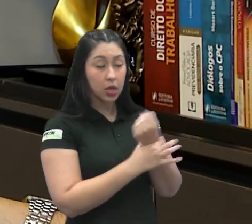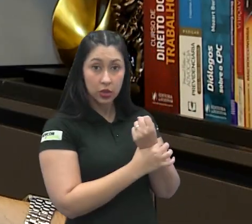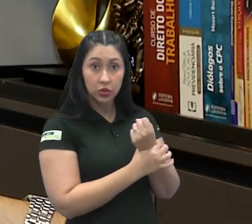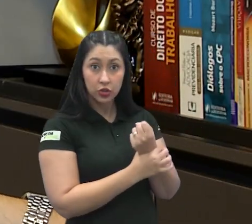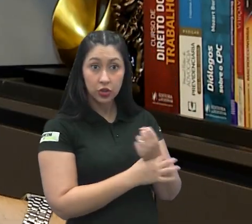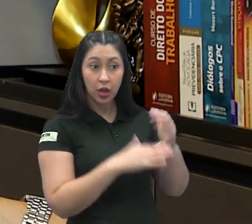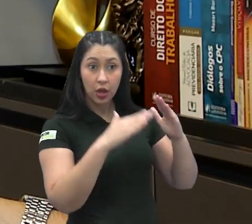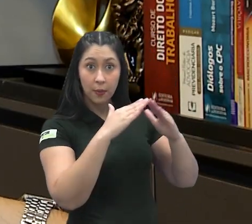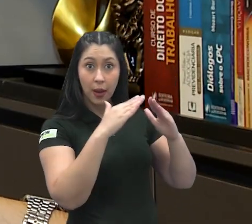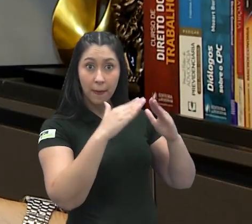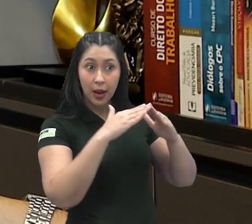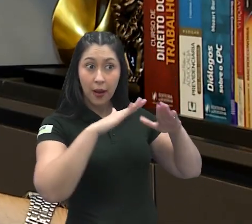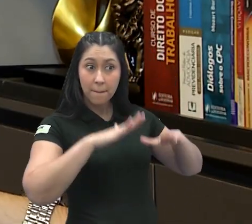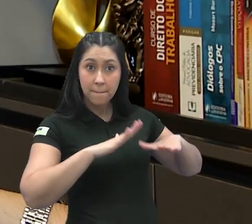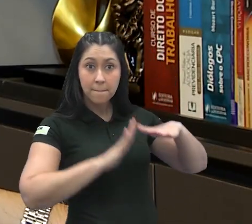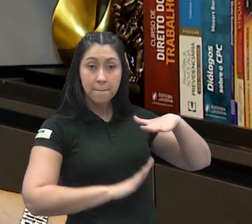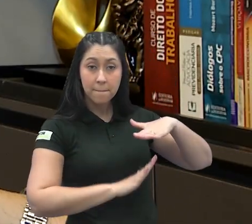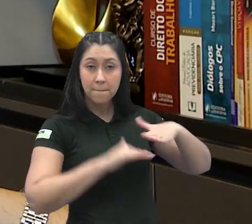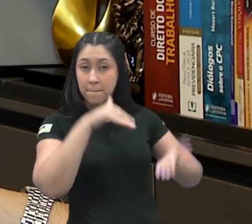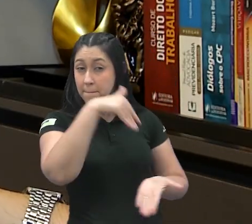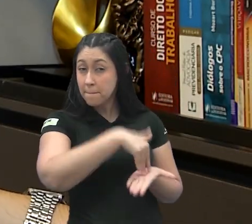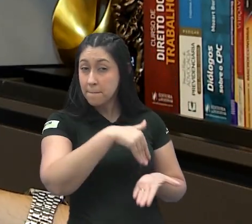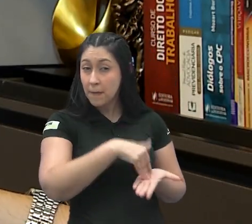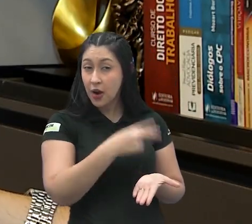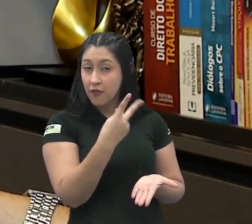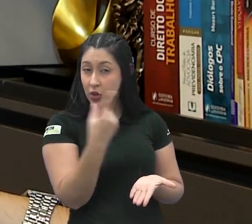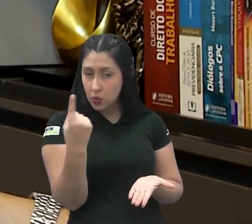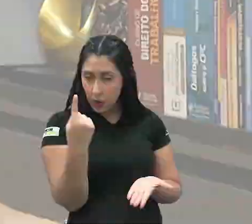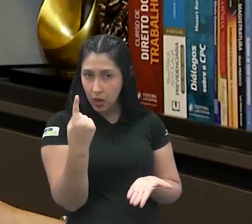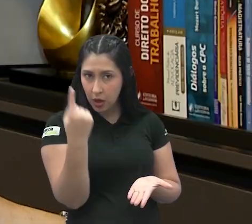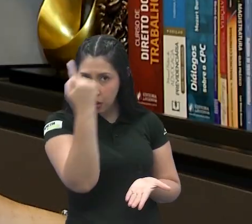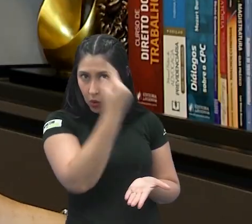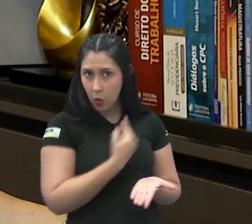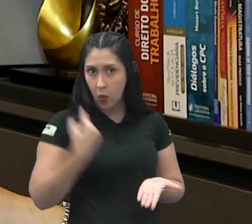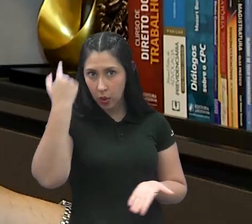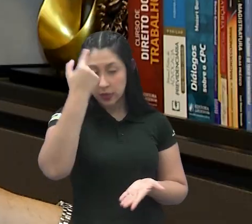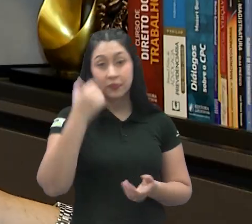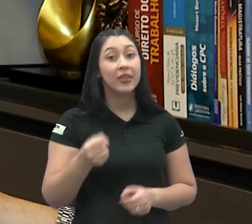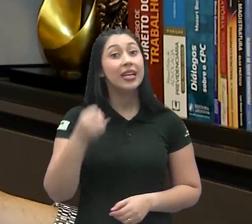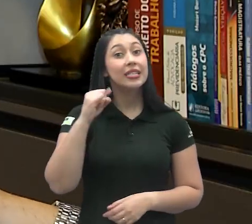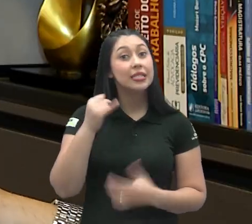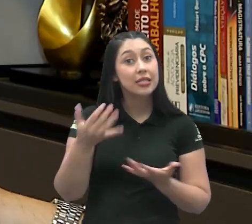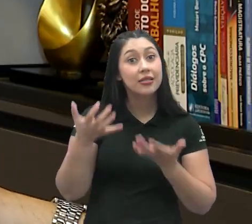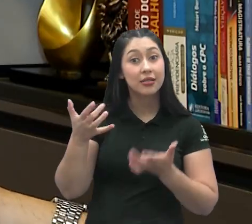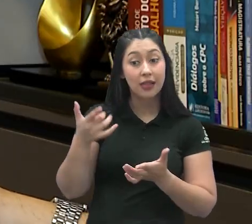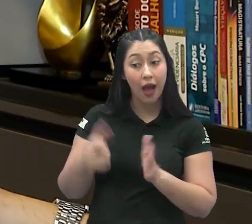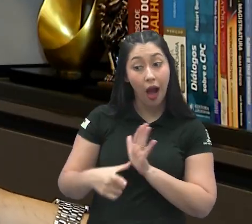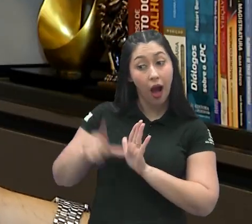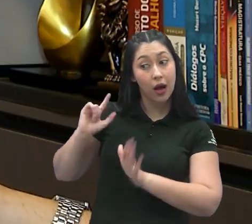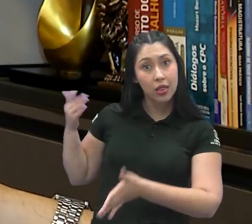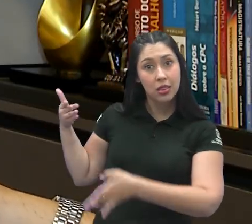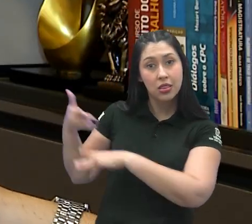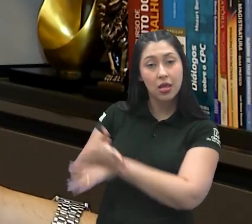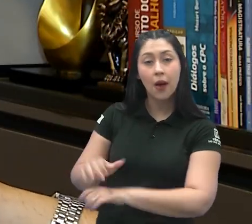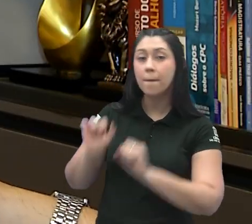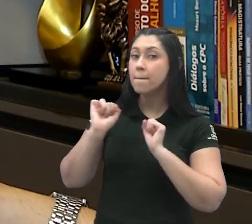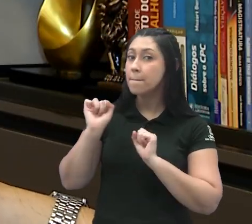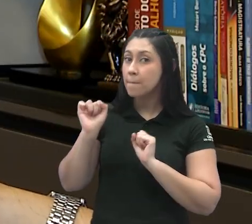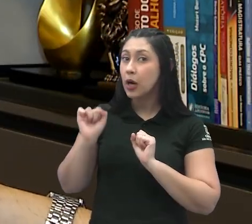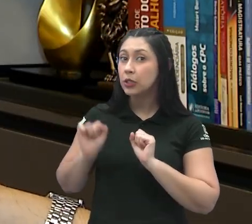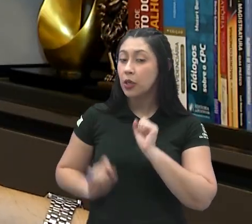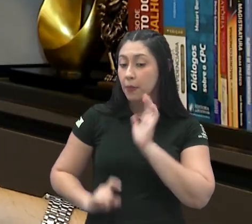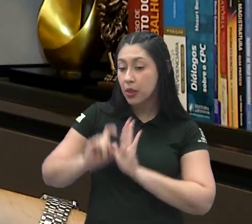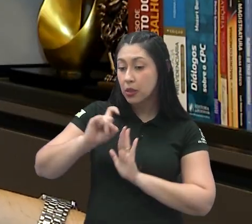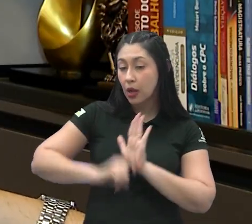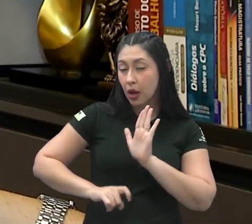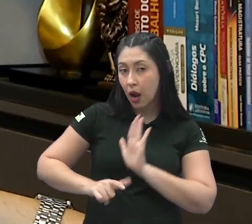estadia efetivamente dure, no mínimo, um período de 21 horas. Na entrada antecipada, pode ser cobrada uma tarifa extra